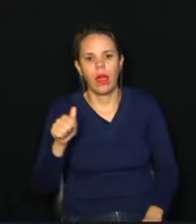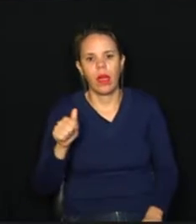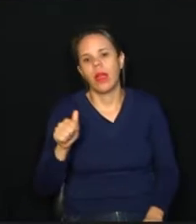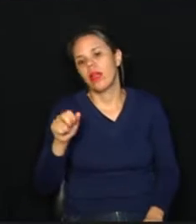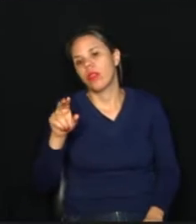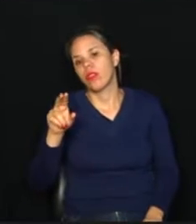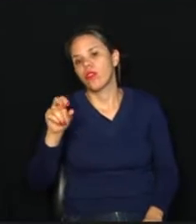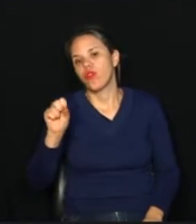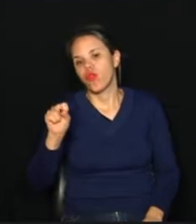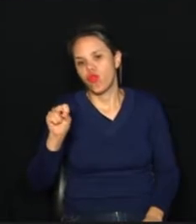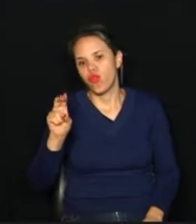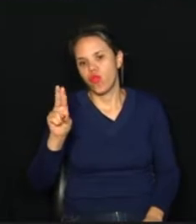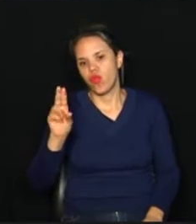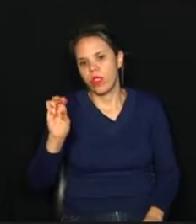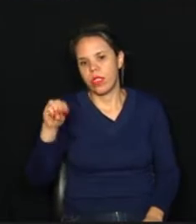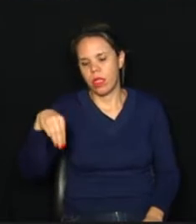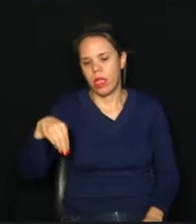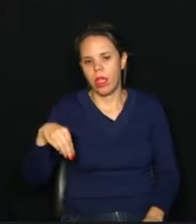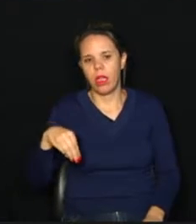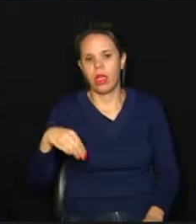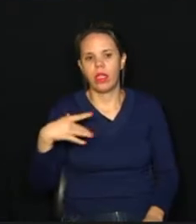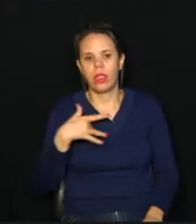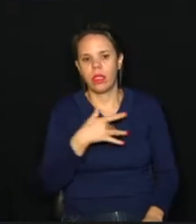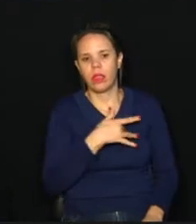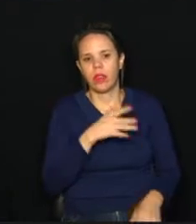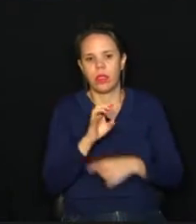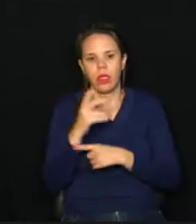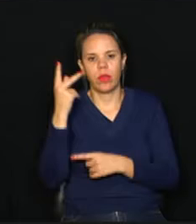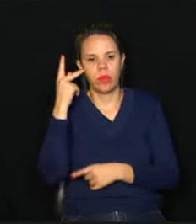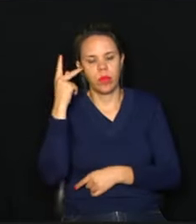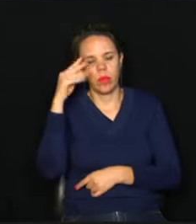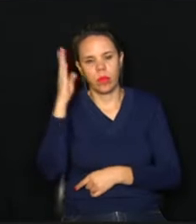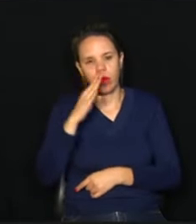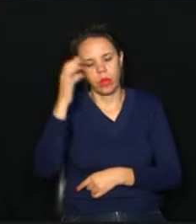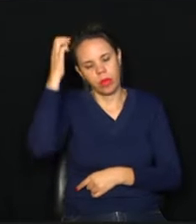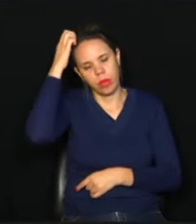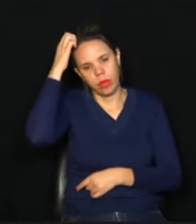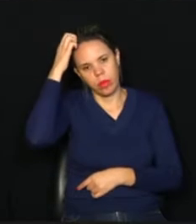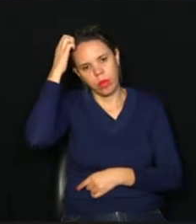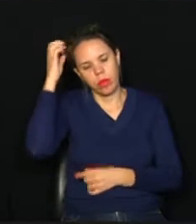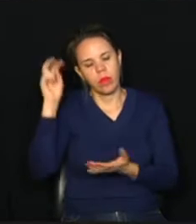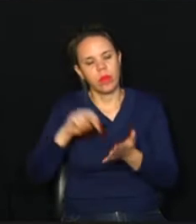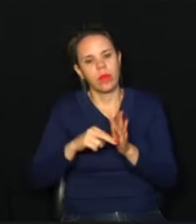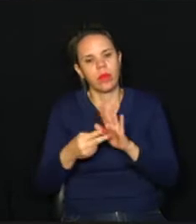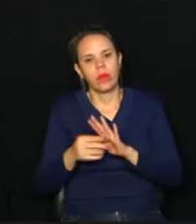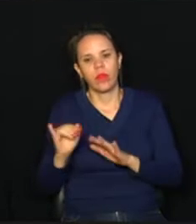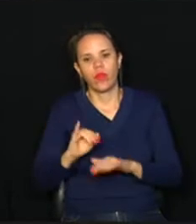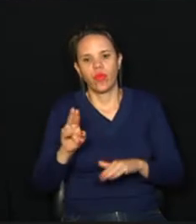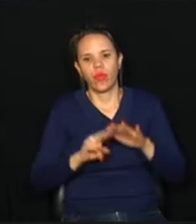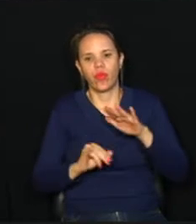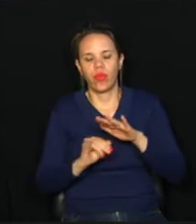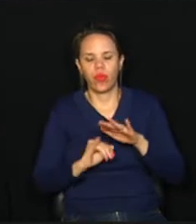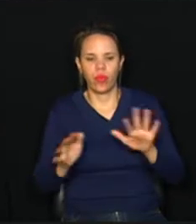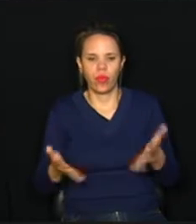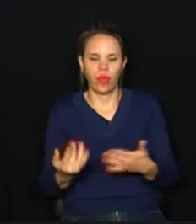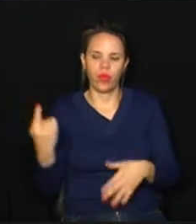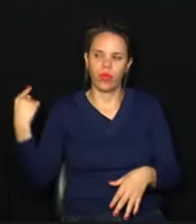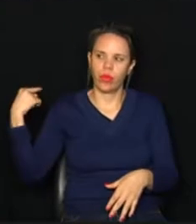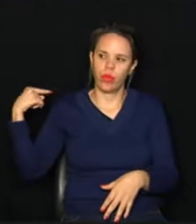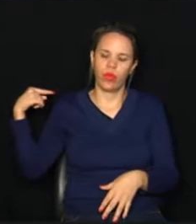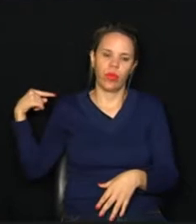da saúde do Estado de São Paulo e do Brasil. A SUSEM, na época da